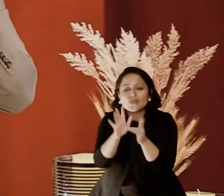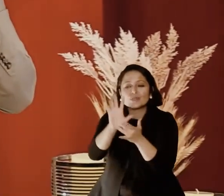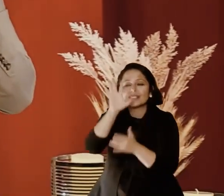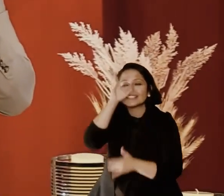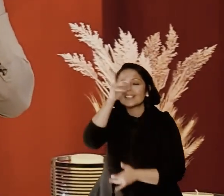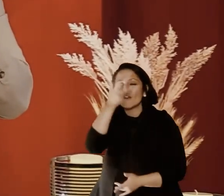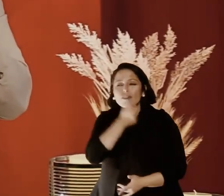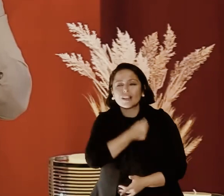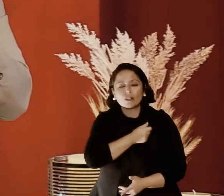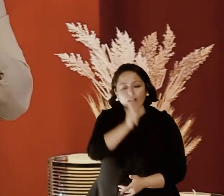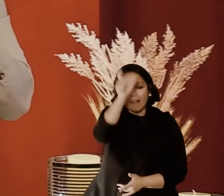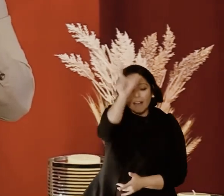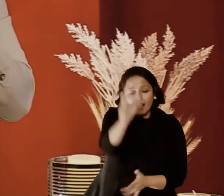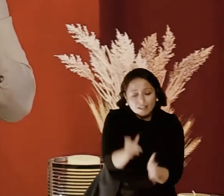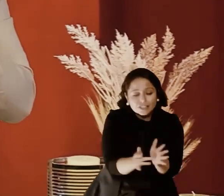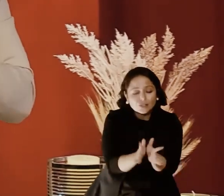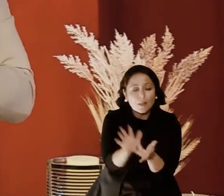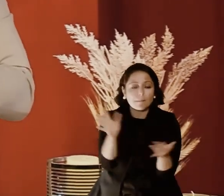perfeito.